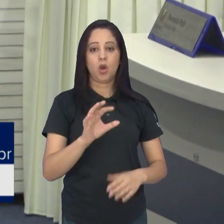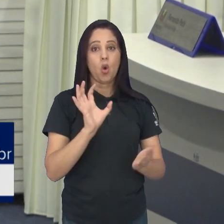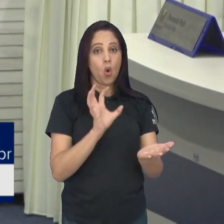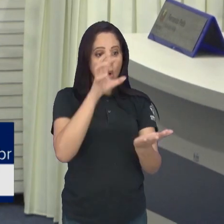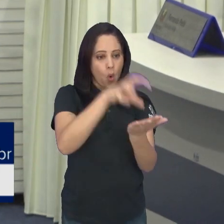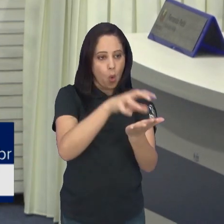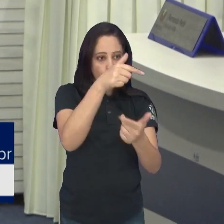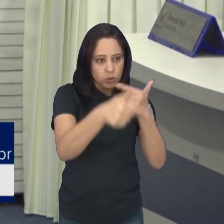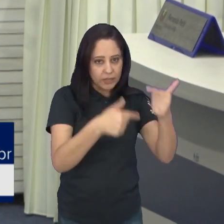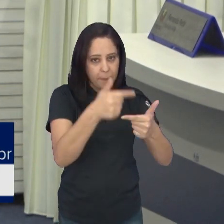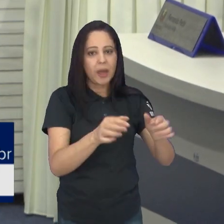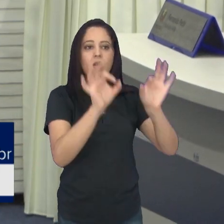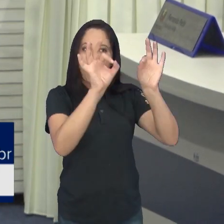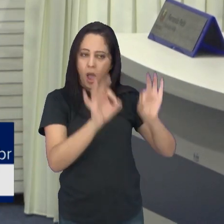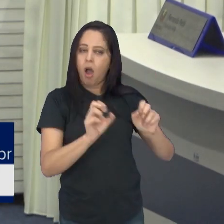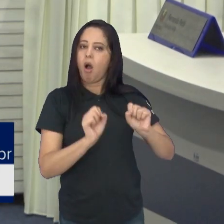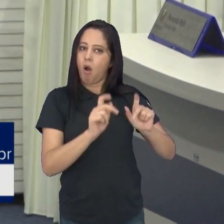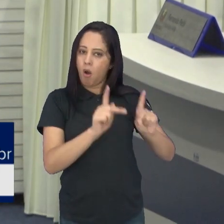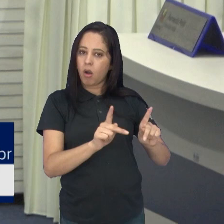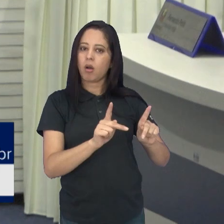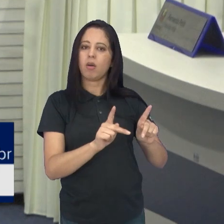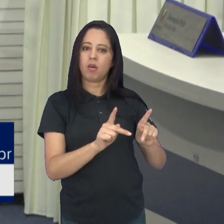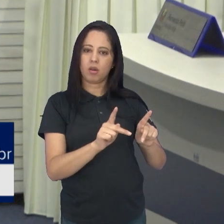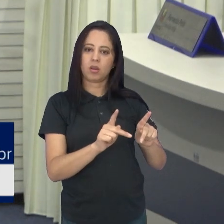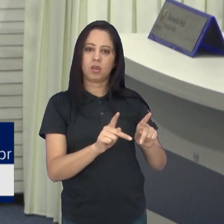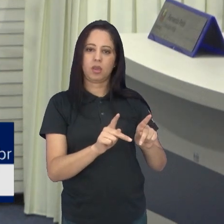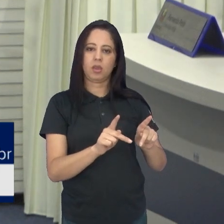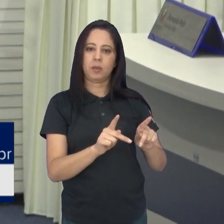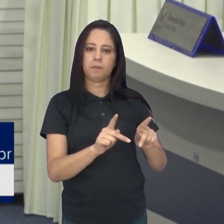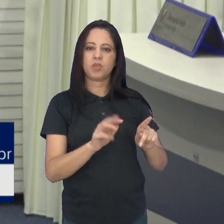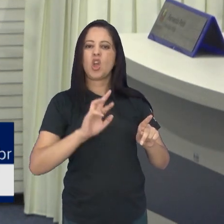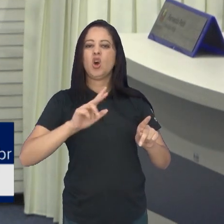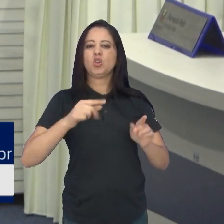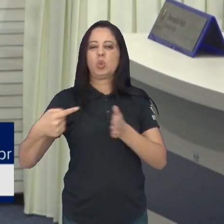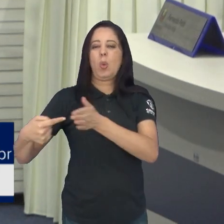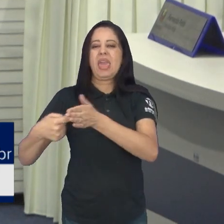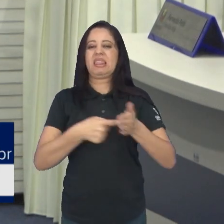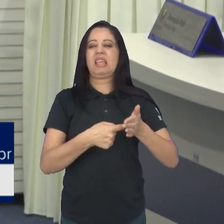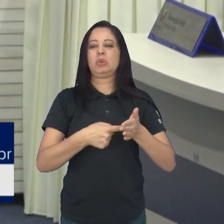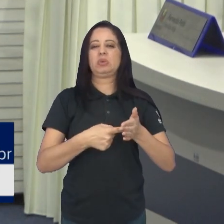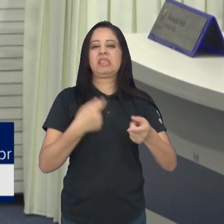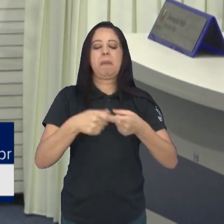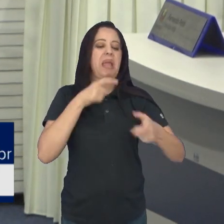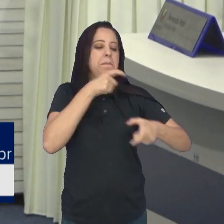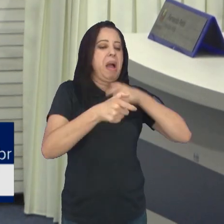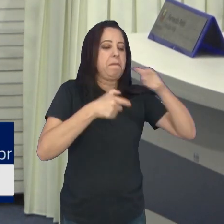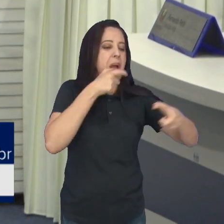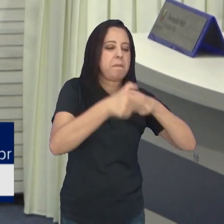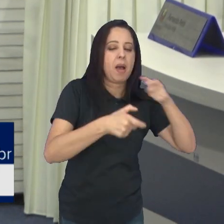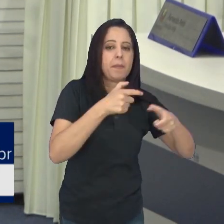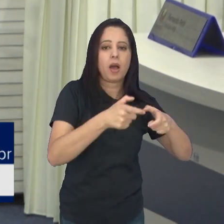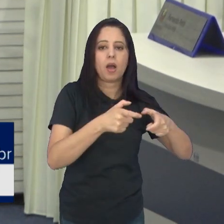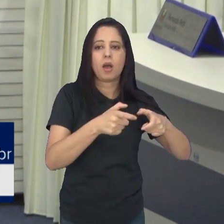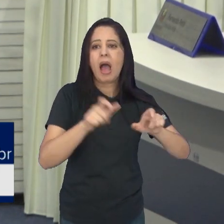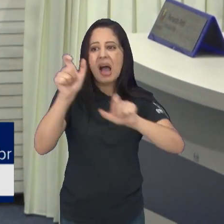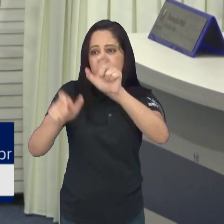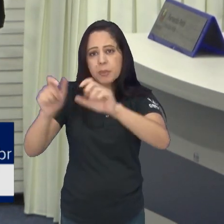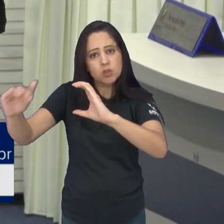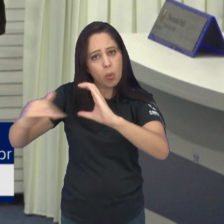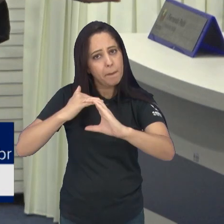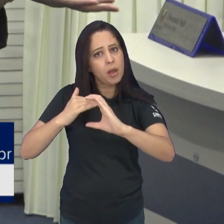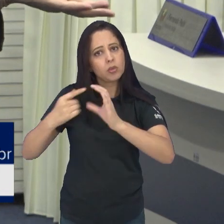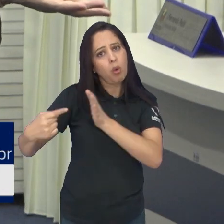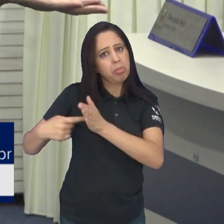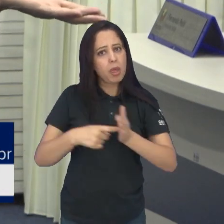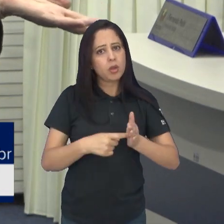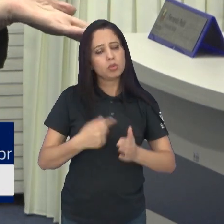fundo que eu reconheço. Não fui fazer a denúncia para arrebentar com o fundo. Recebi a denúncia e fui lá ver e, de fato,